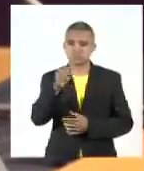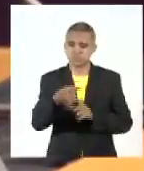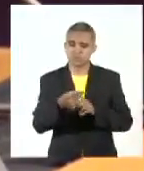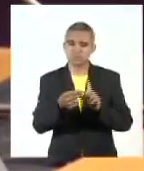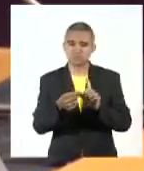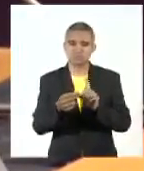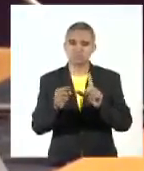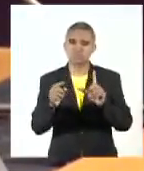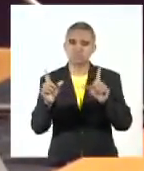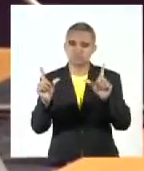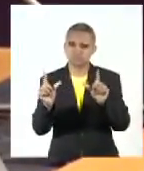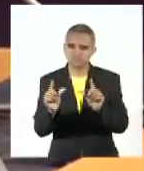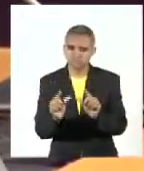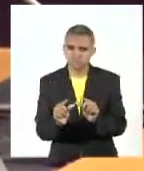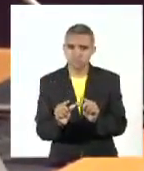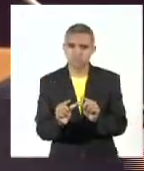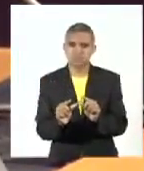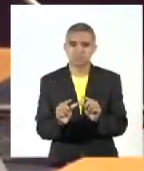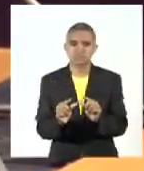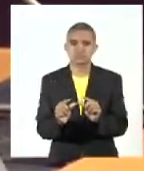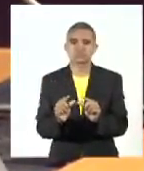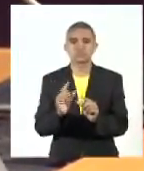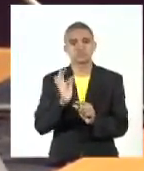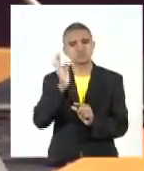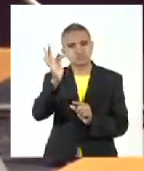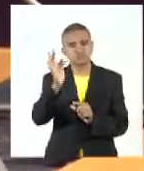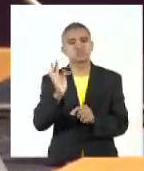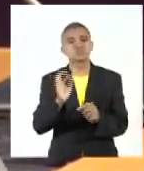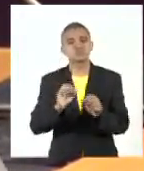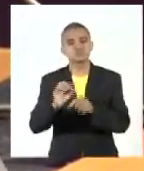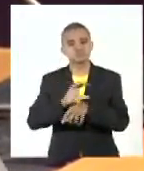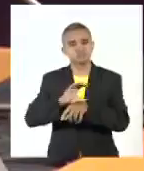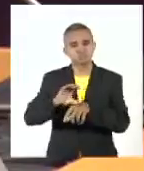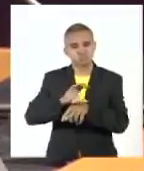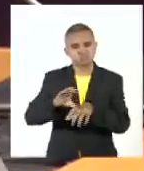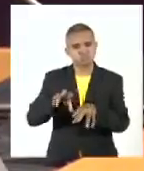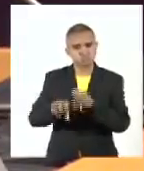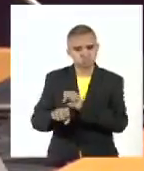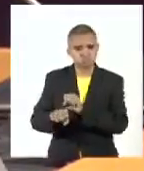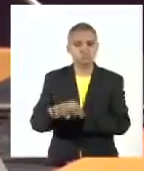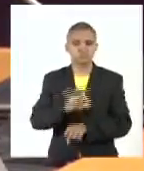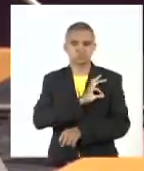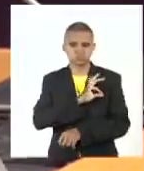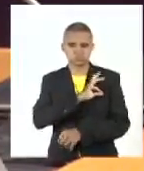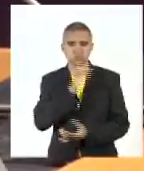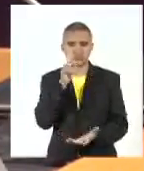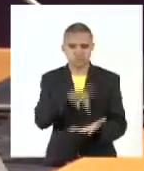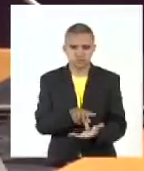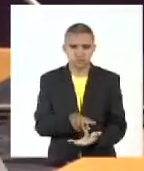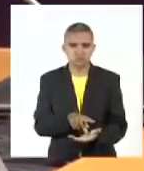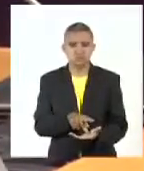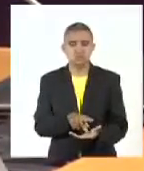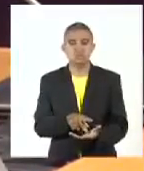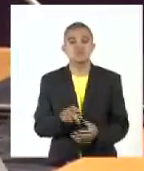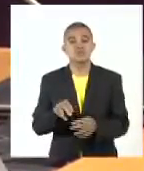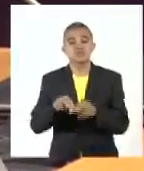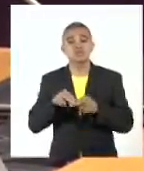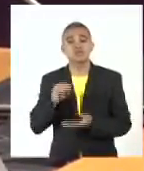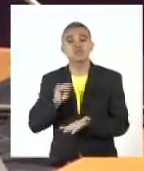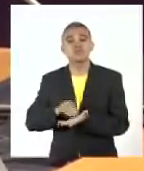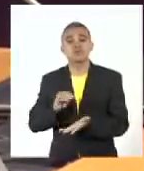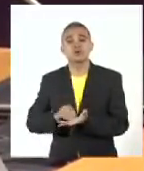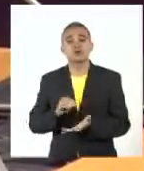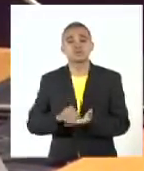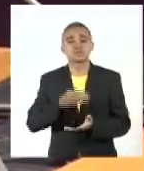enfim, para se tornarem policiais militares. Então, nós temos um déficit de 612, que era a minha promessa para esse primeiro